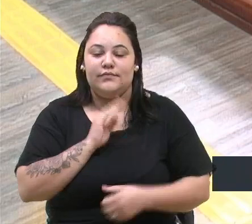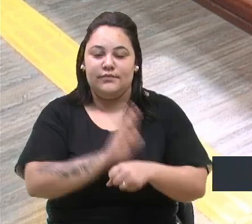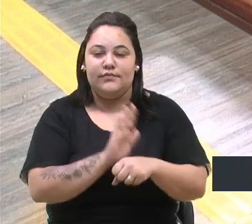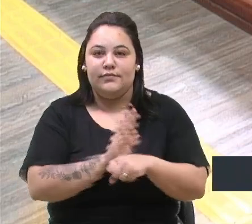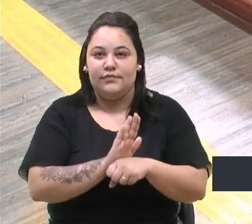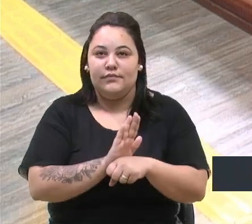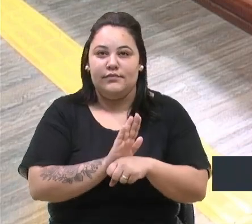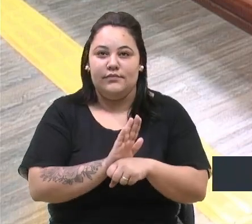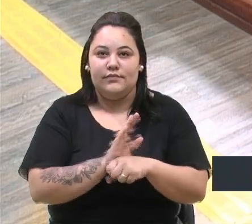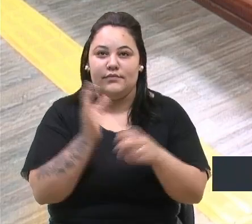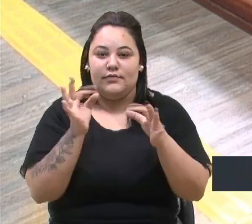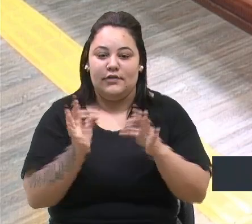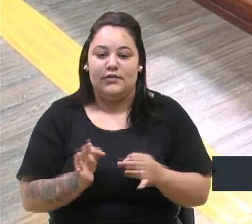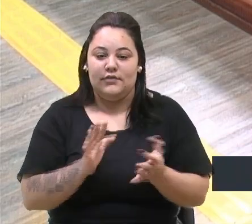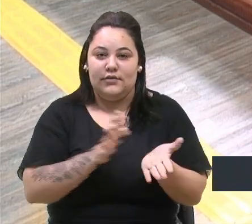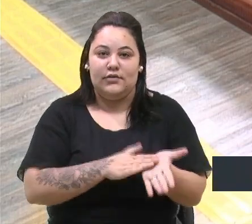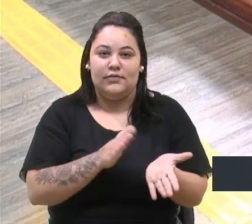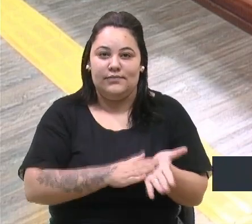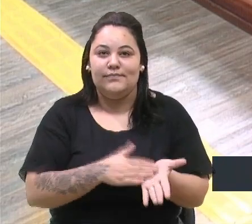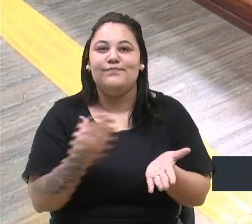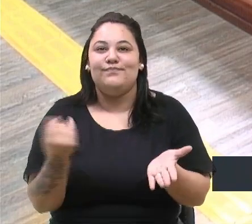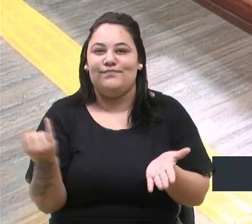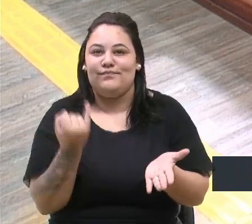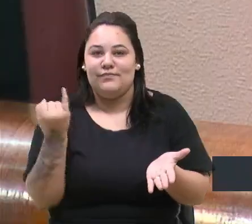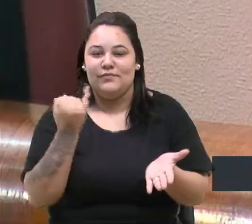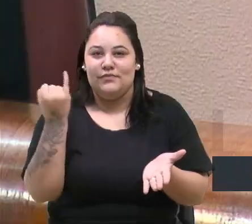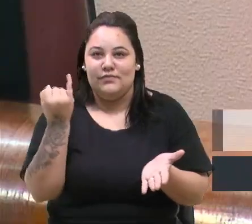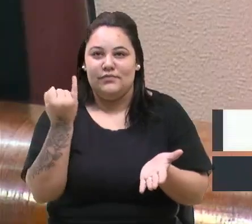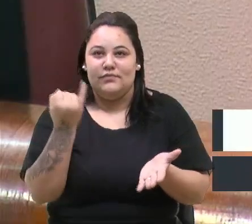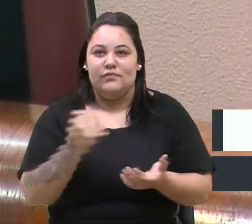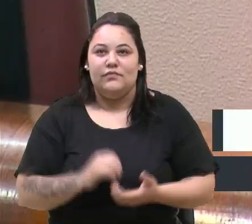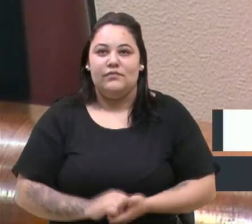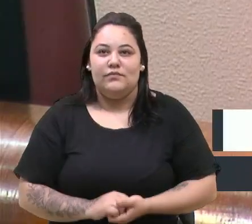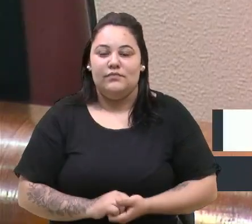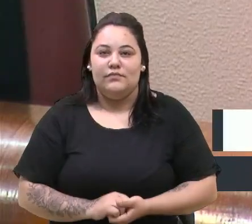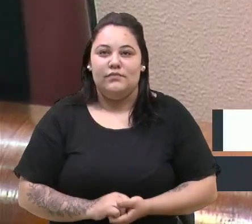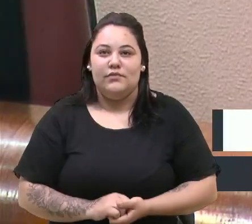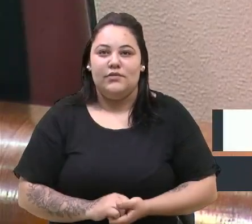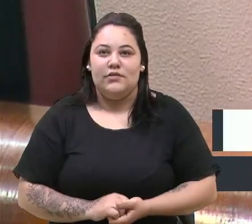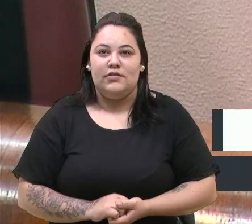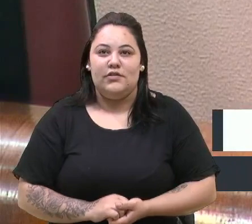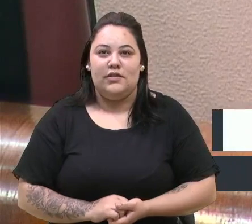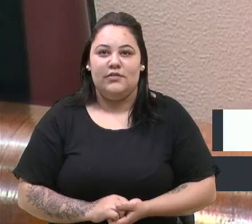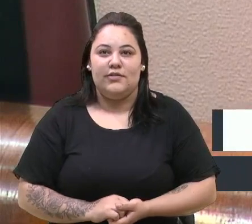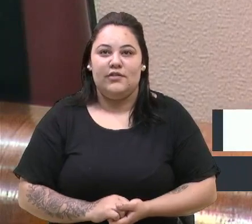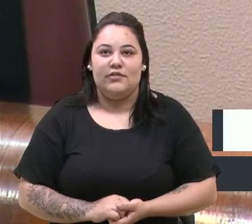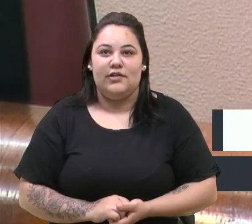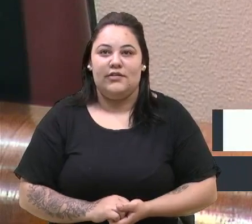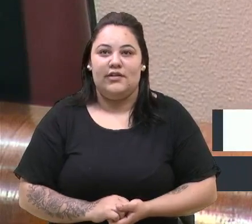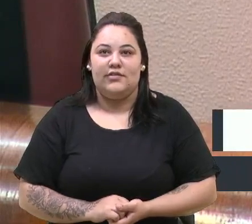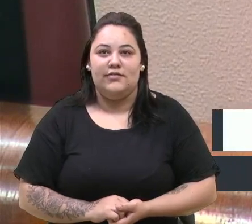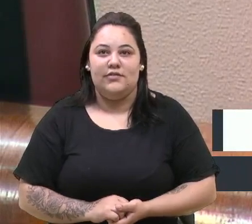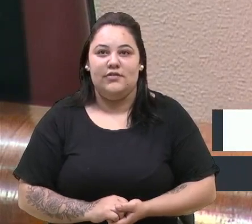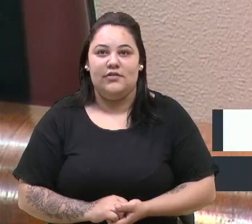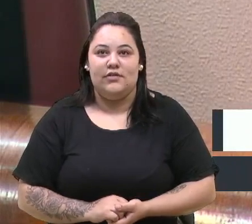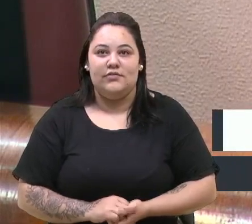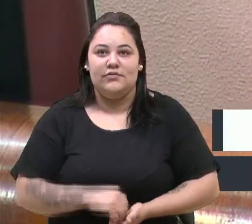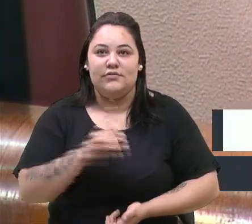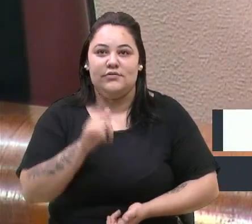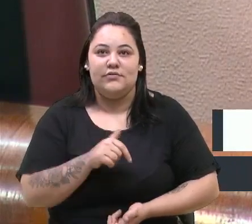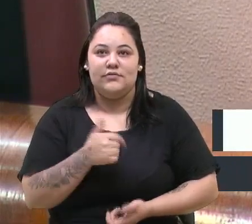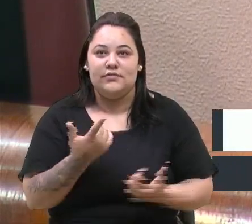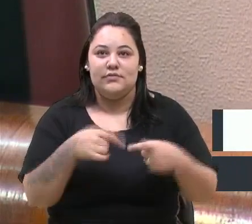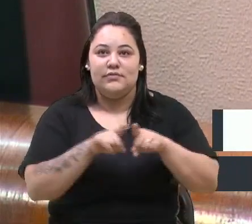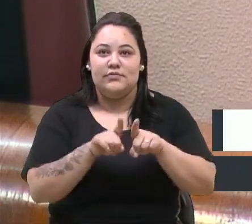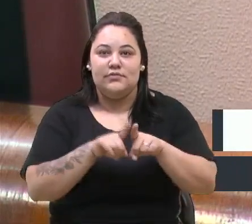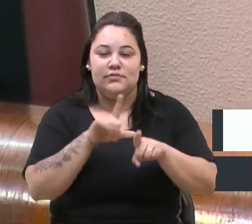questão, sabe, desta cobrança tão importante. Mas assim, vereador Xuxa, aí é onde a gente entra na questão que onde tem uma